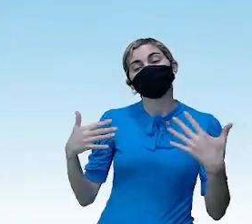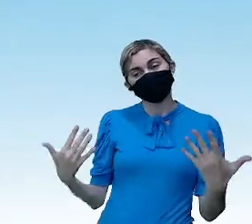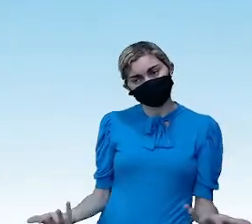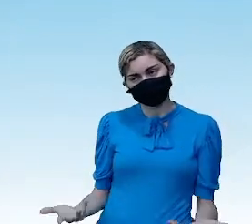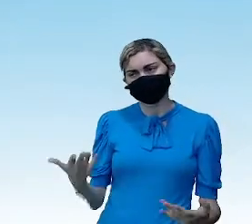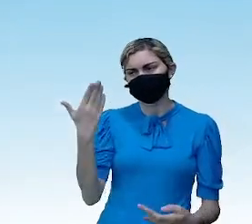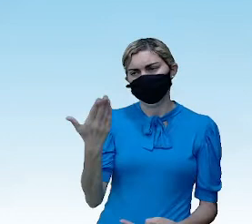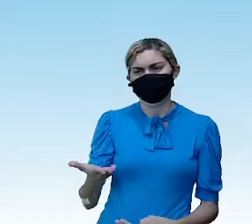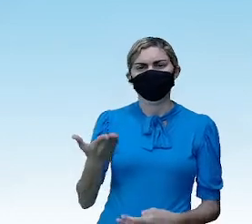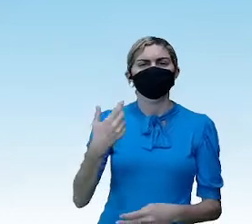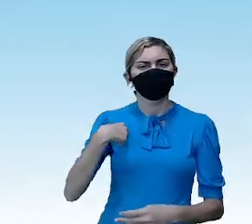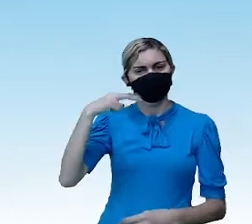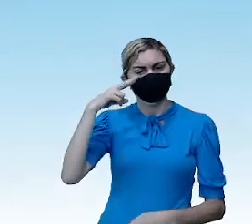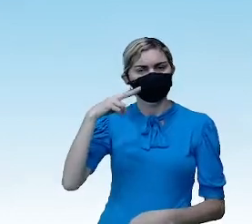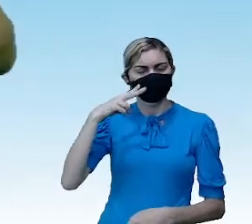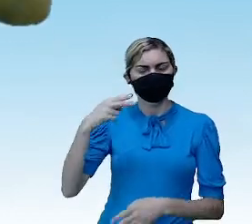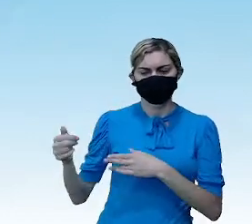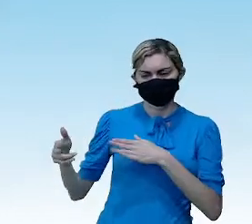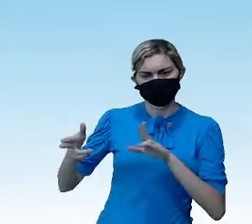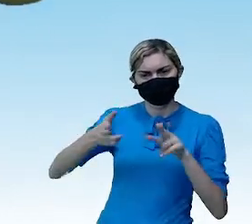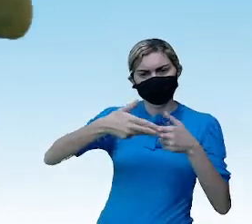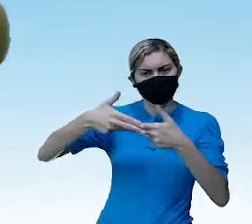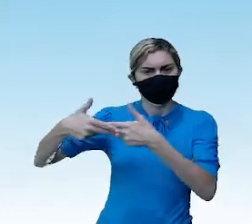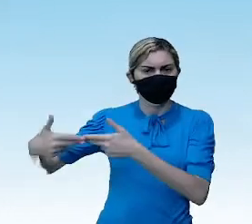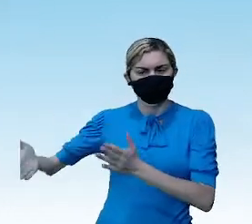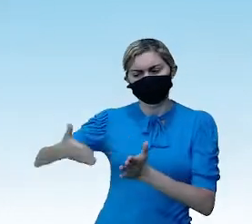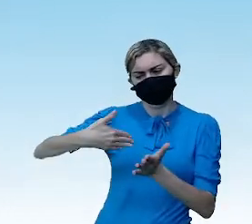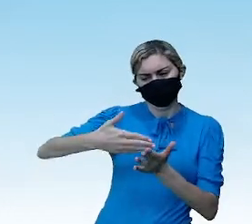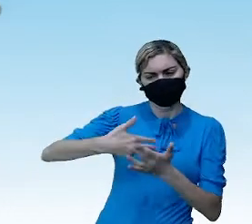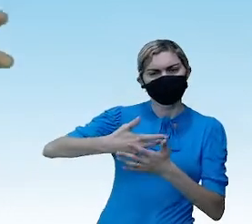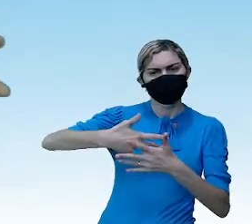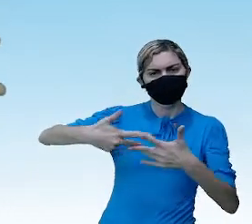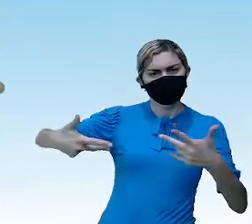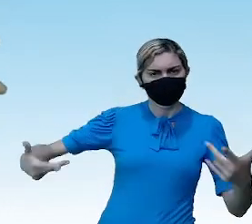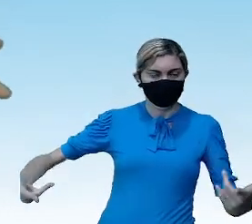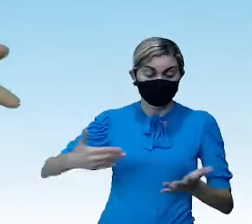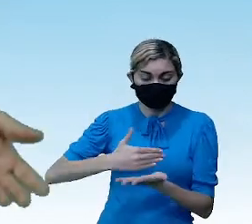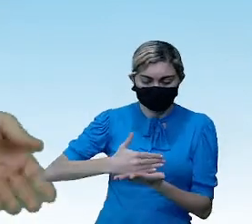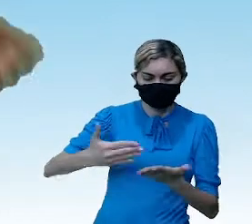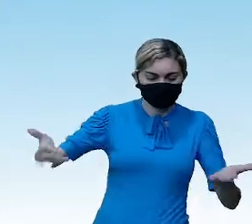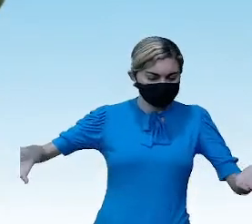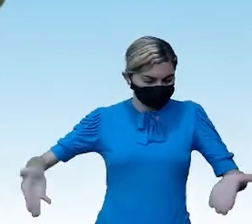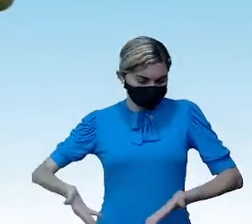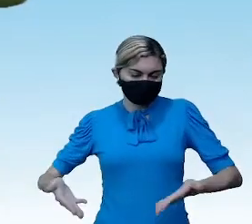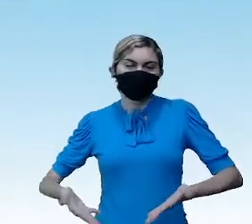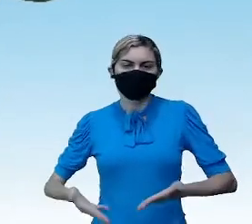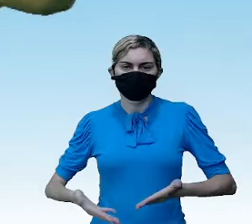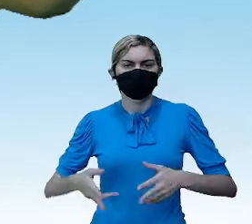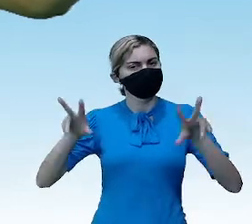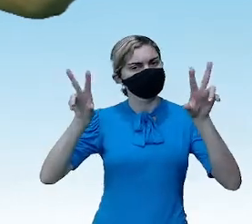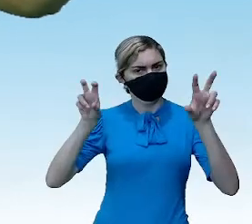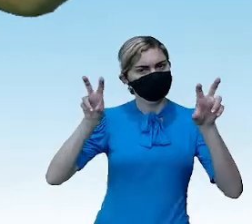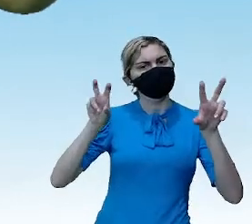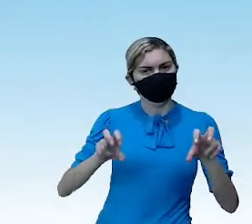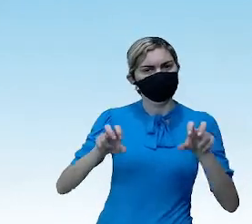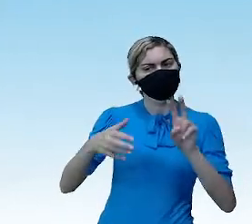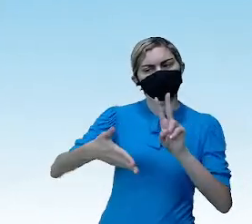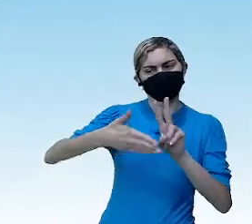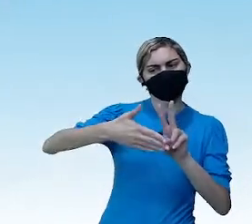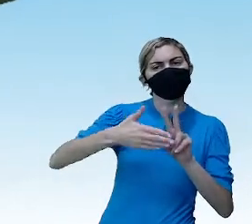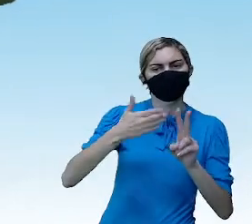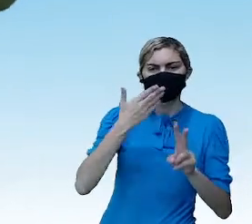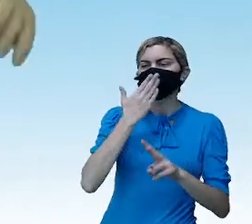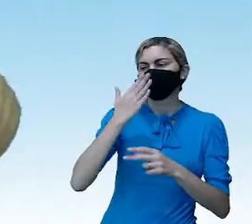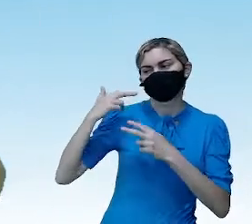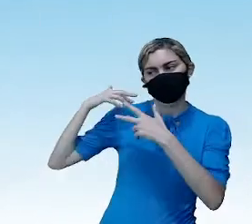aí. Lembrando que a nossa série sobre os livros sagrados iniciou-se hoje com a cultura indígena, a